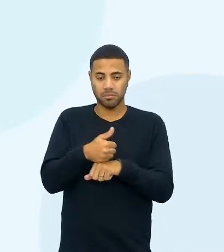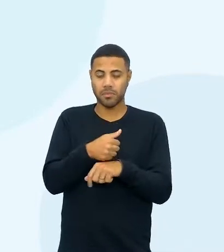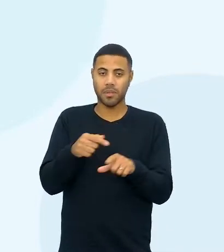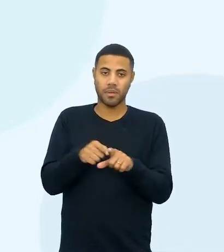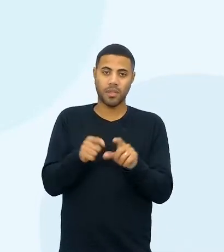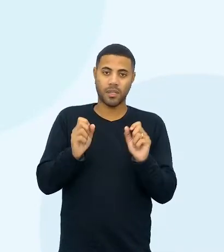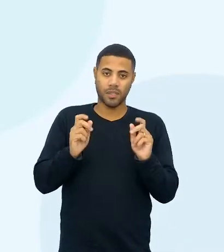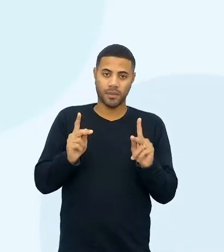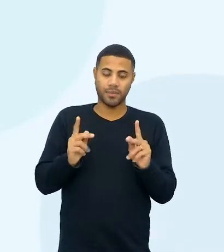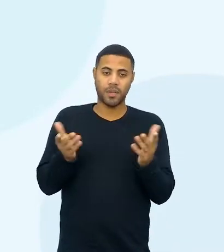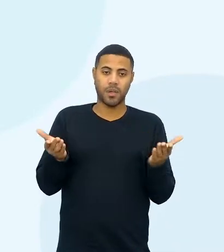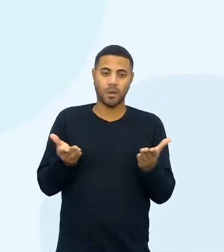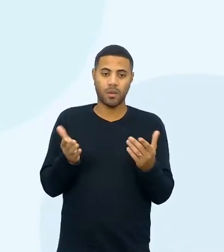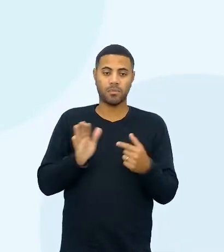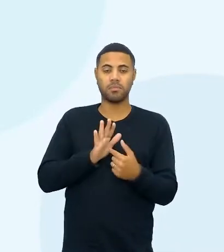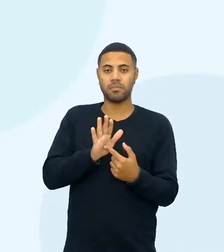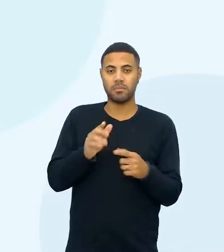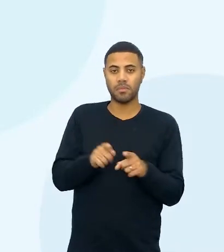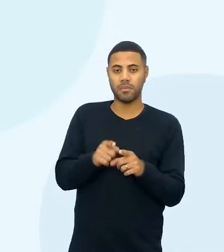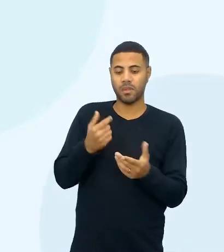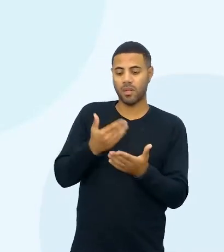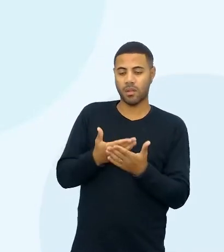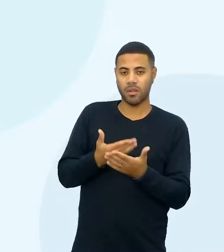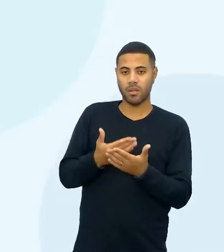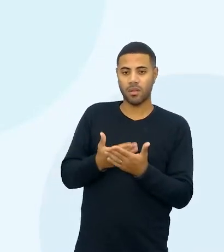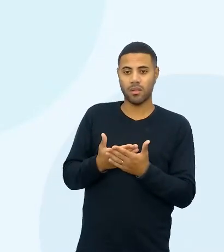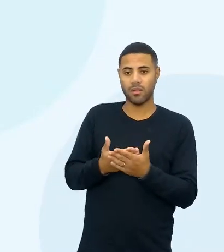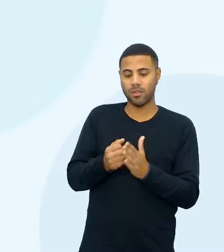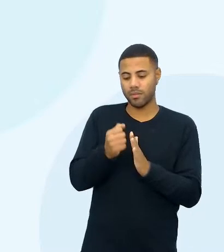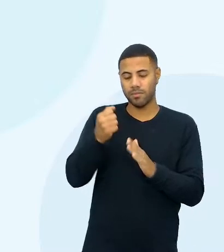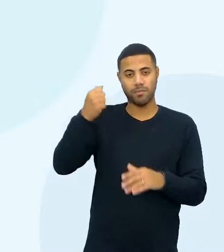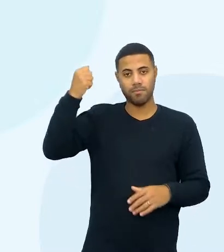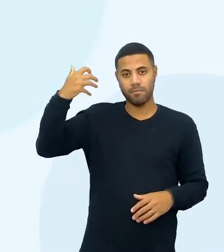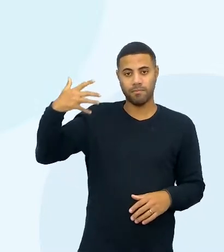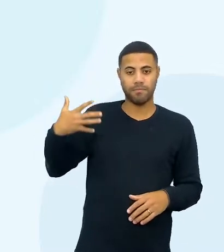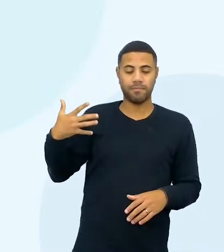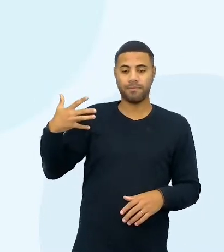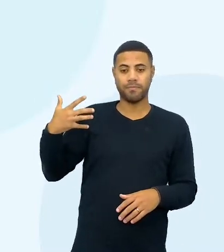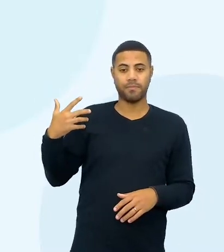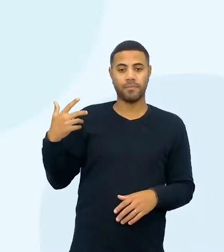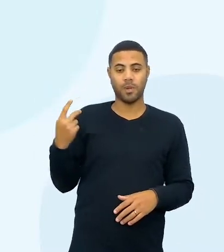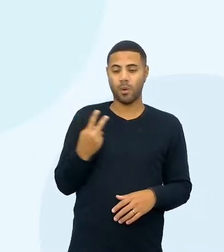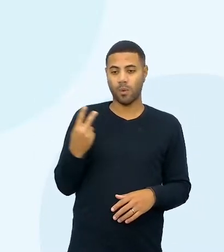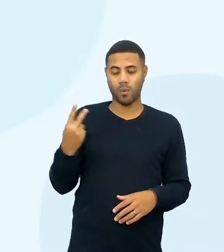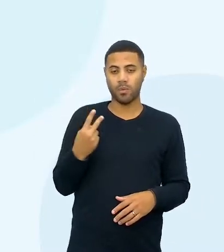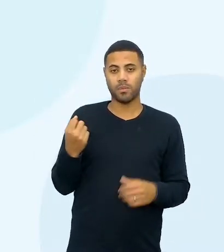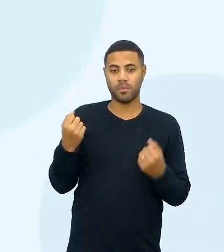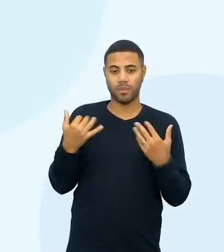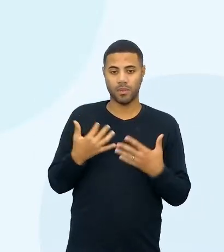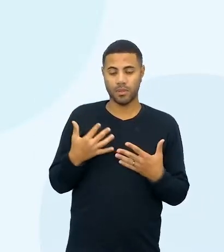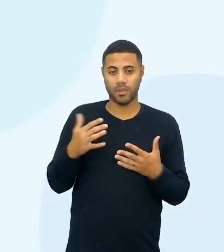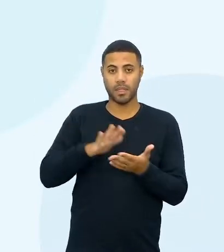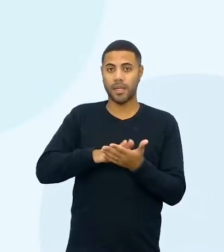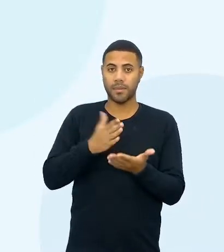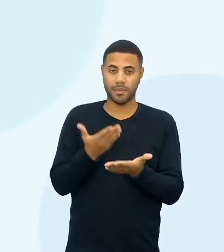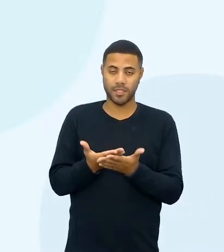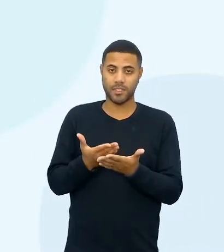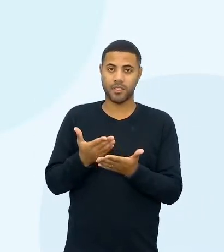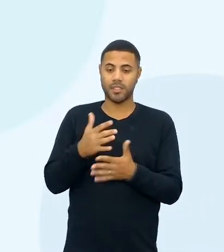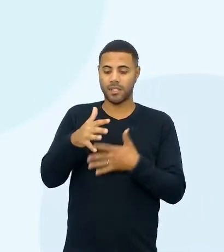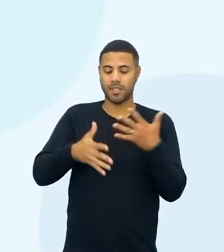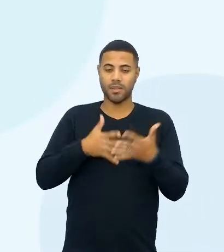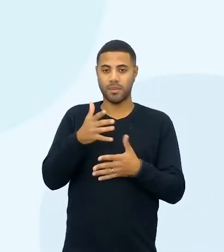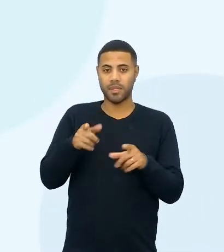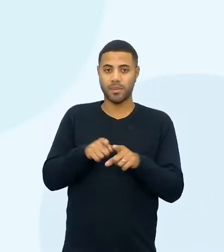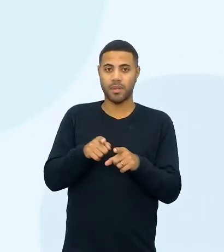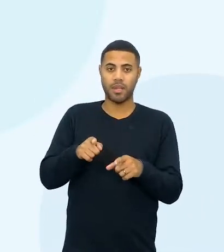Ok? Antes, vamos fazer a nossa autodescrição. Nós duas não estamos sozinhas. Não. Estamos com os nossos intérpretes de Libras,